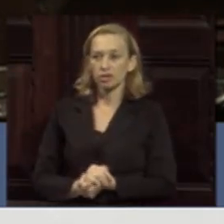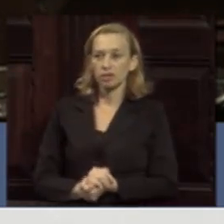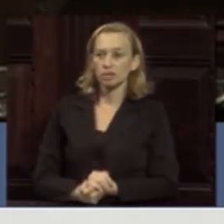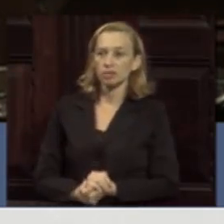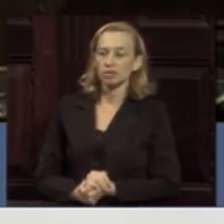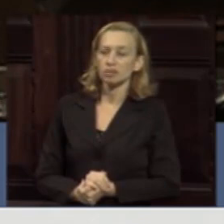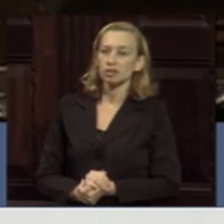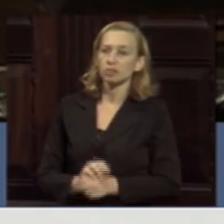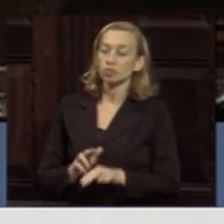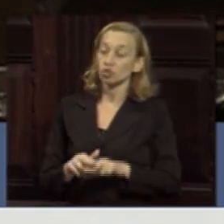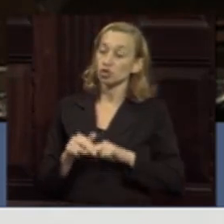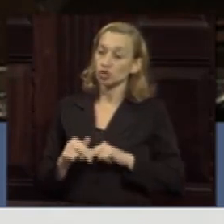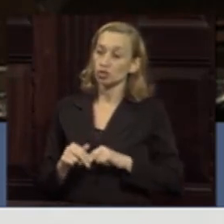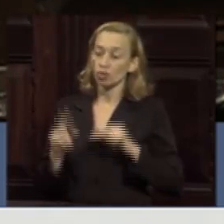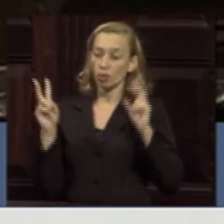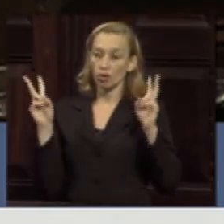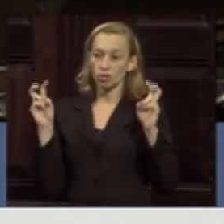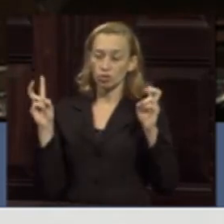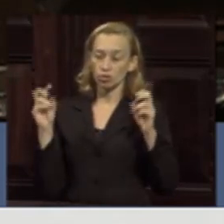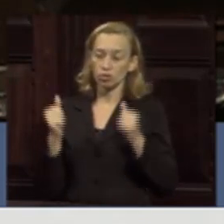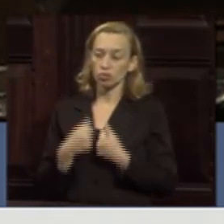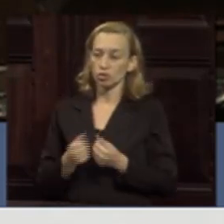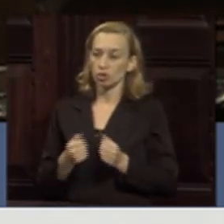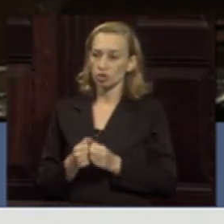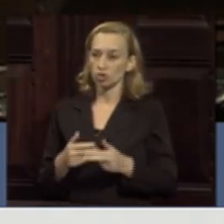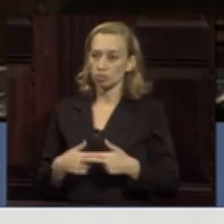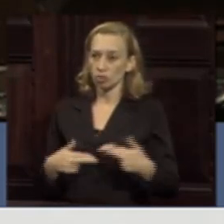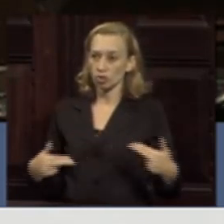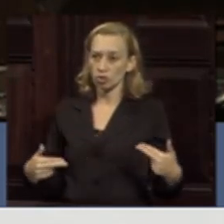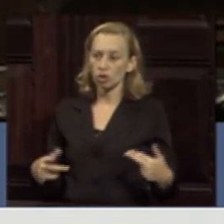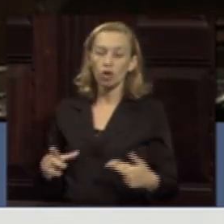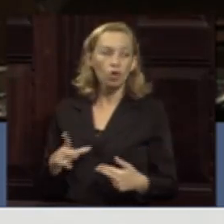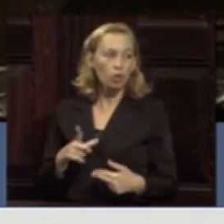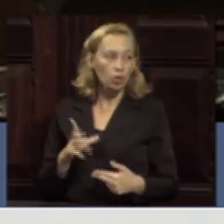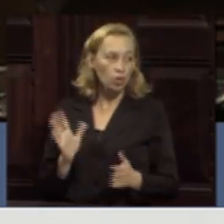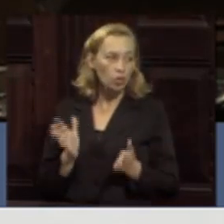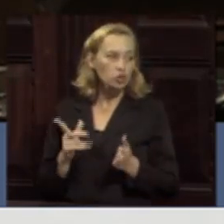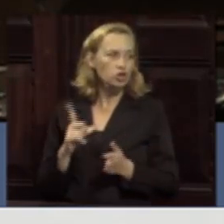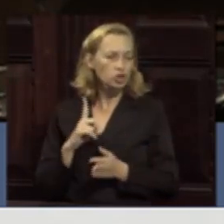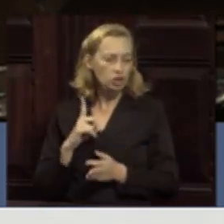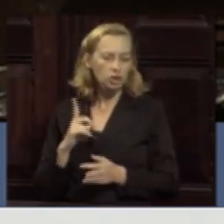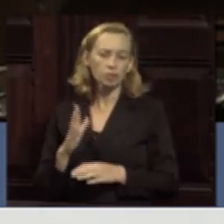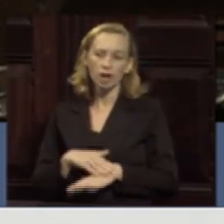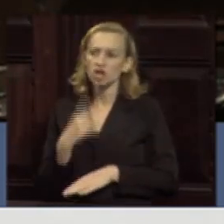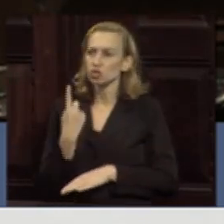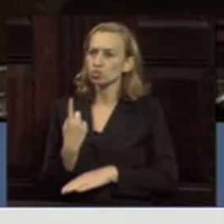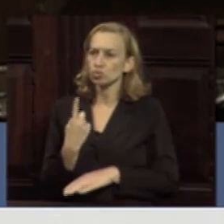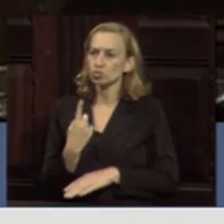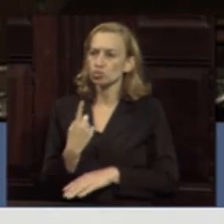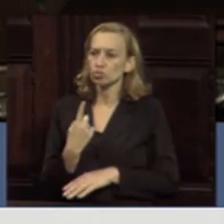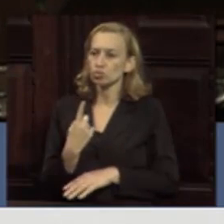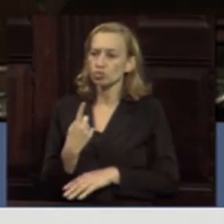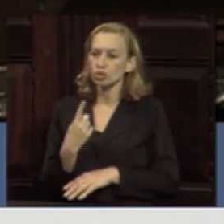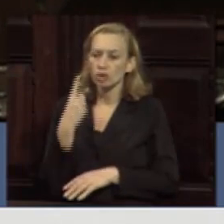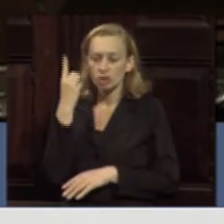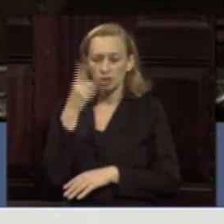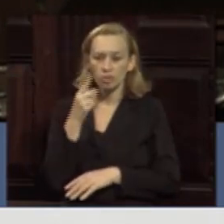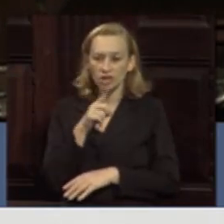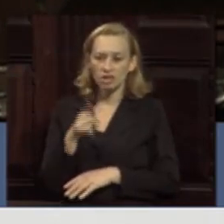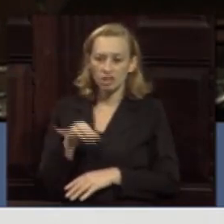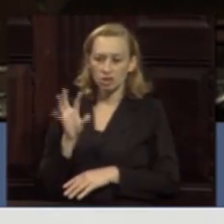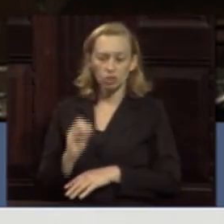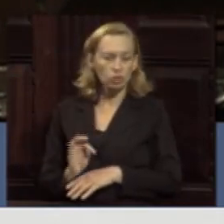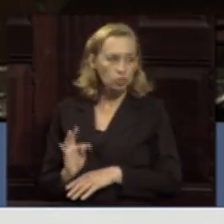de transportes. Hoje mesmo haveria mais uma convocada pelo deputado Zito, que preside uma comissão